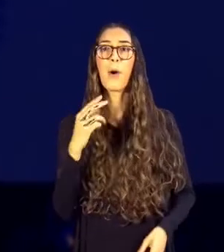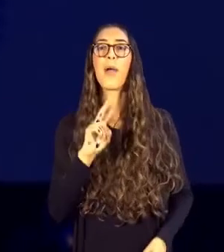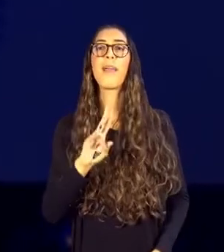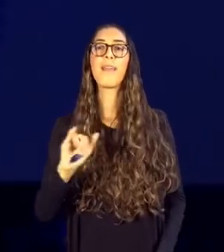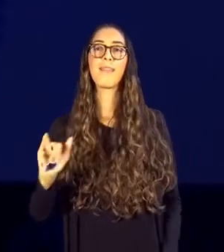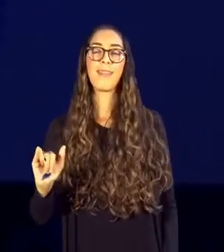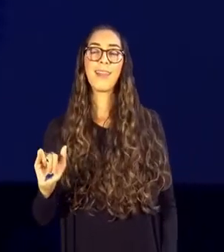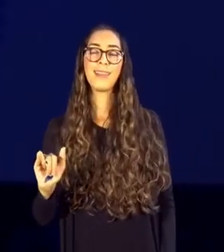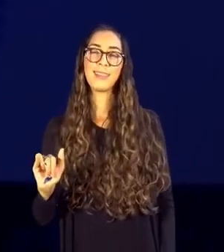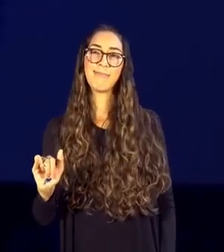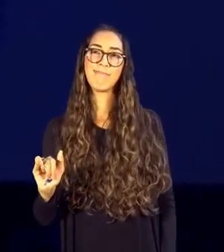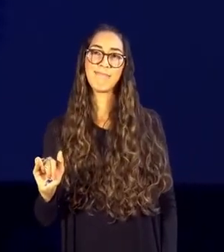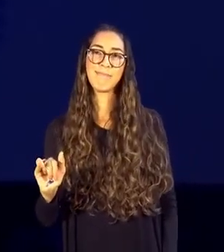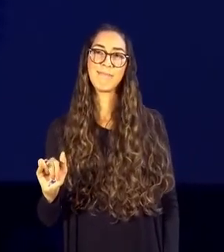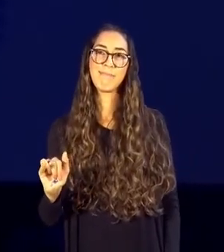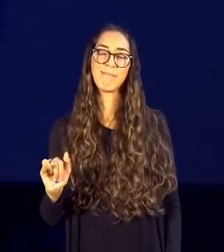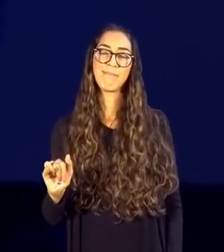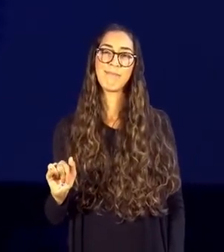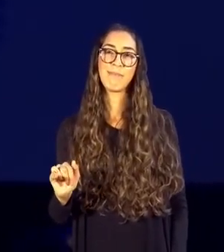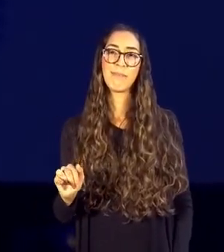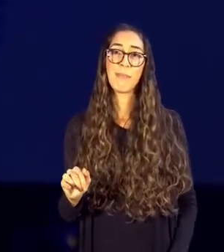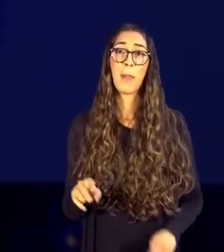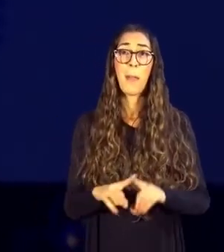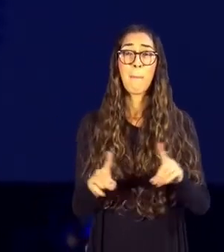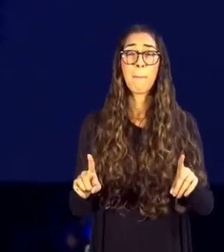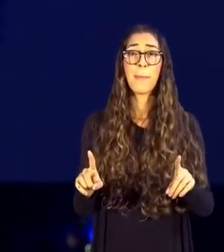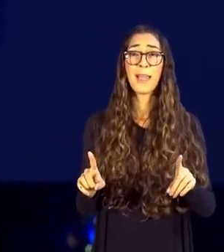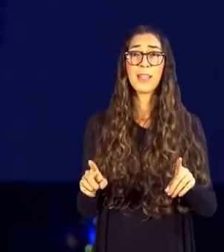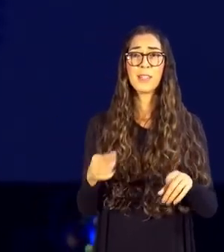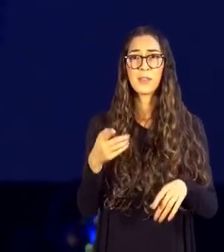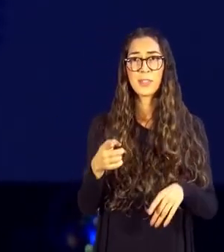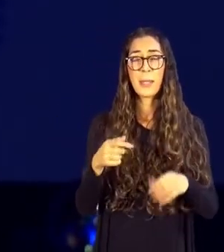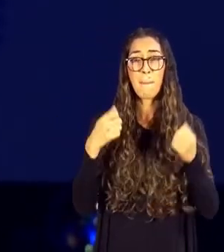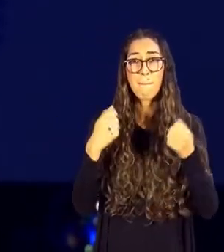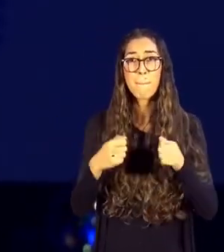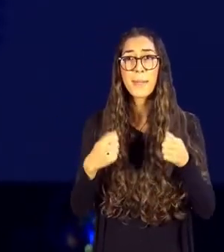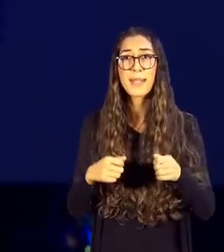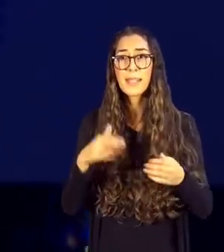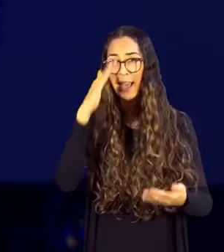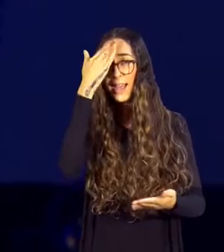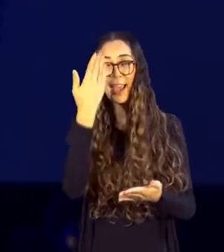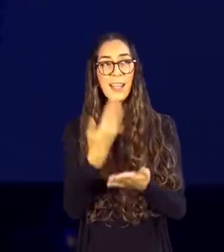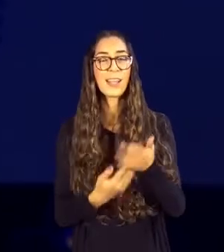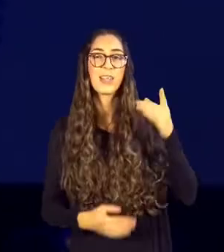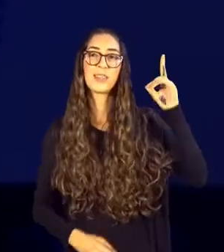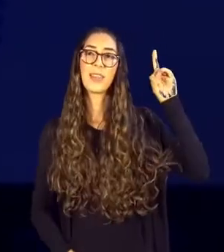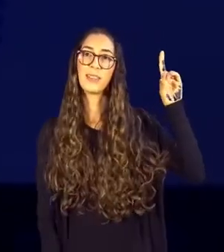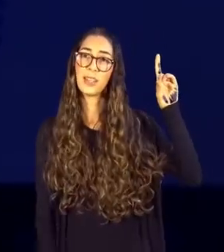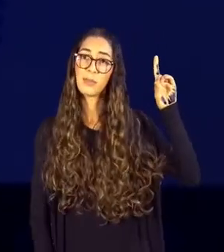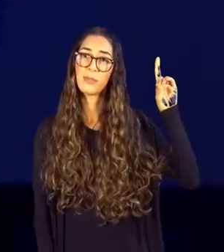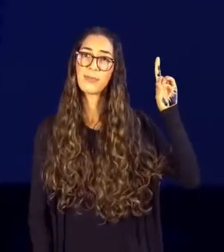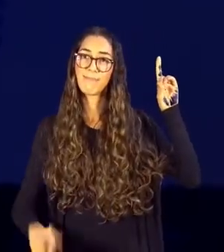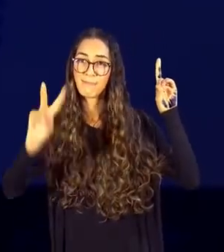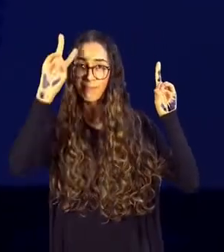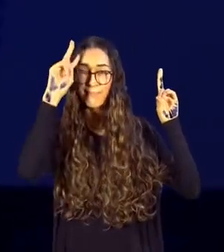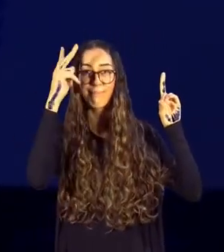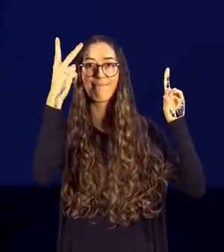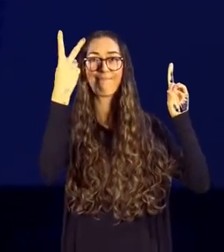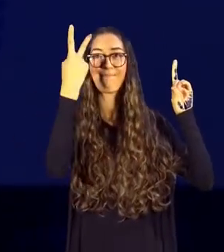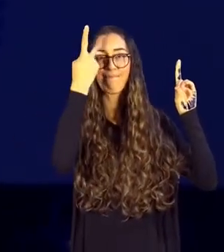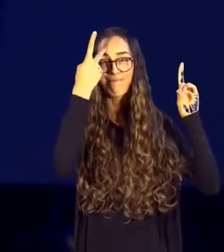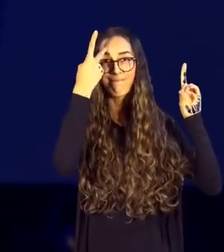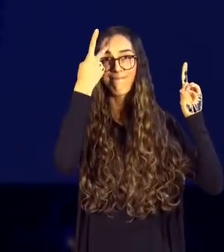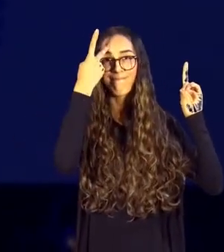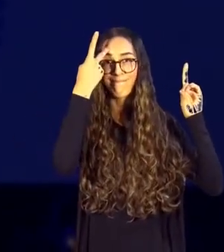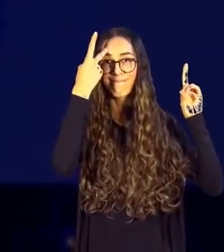Deus muda a história. Eu não vou me conformar. Eu não vou me conformar com esse mundo, mas eu vou renovar minha mente. Eu vou renovar minha forma de